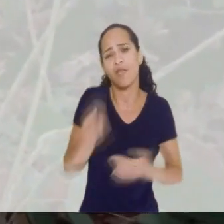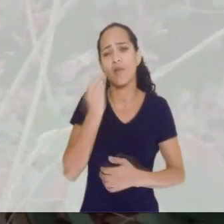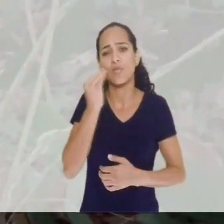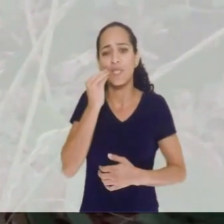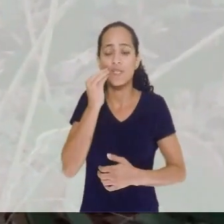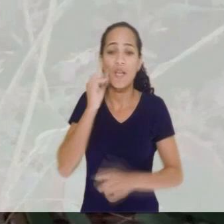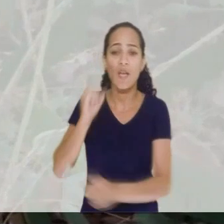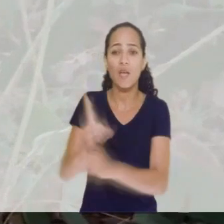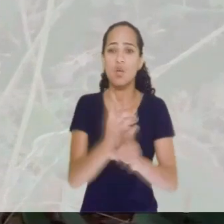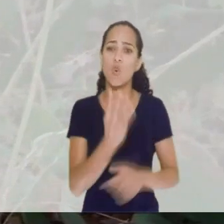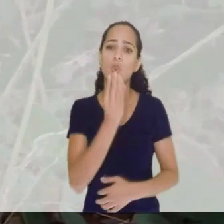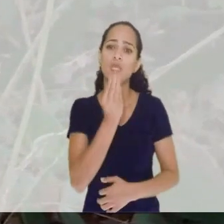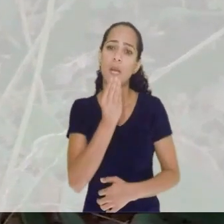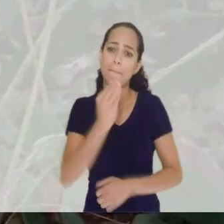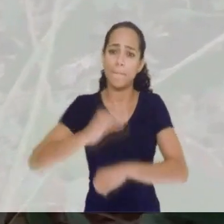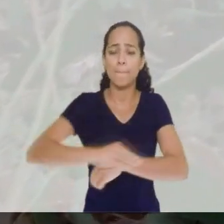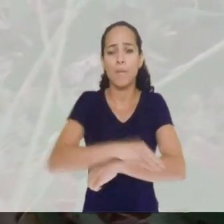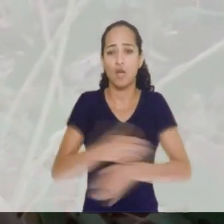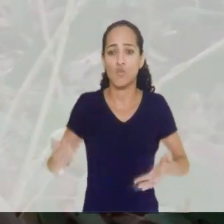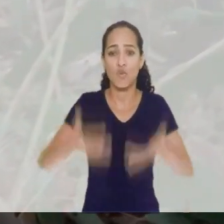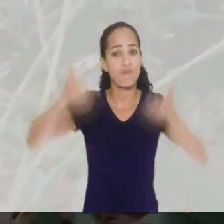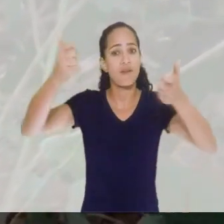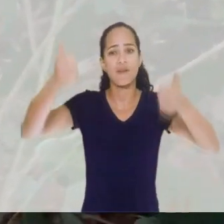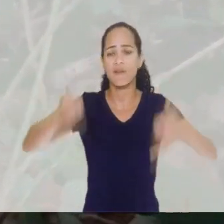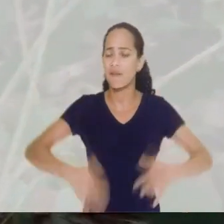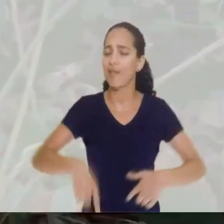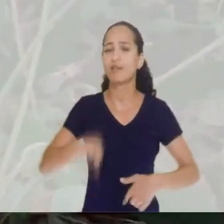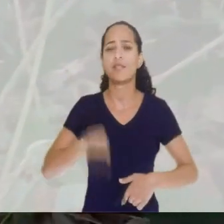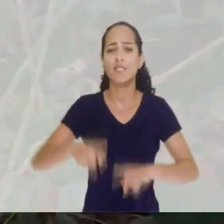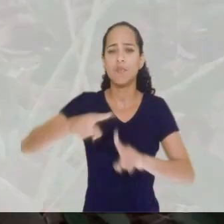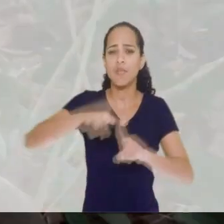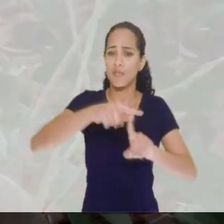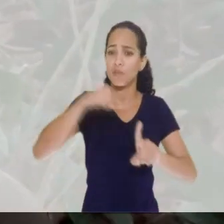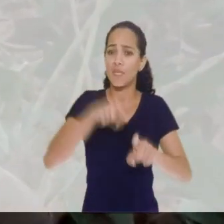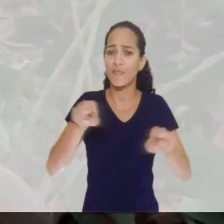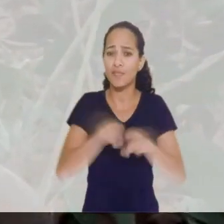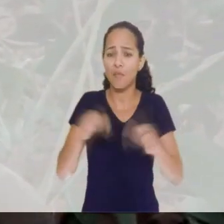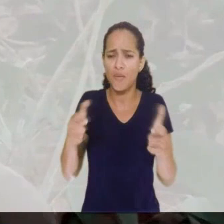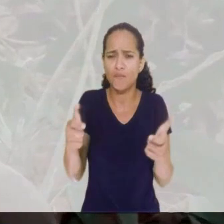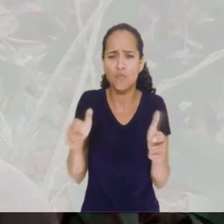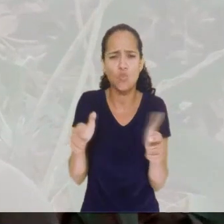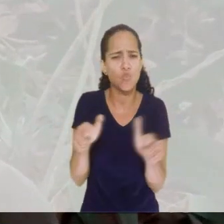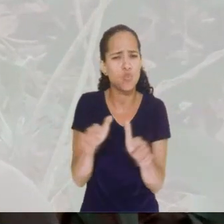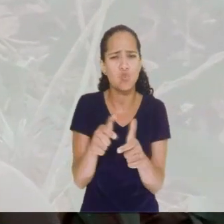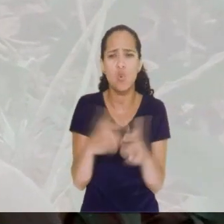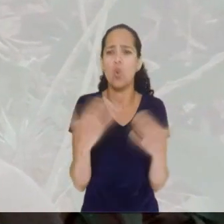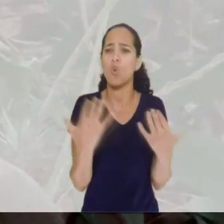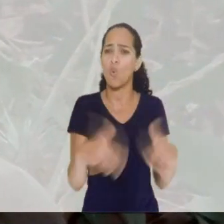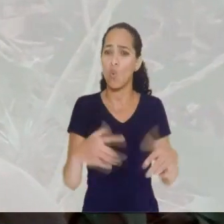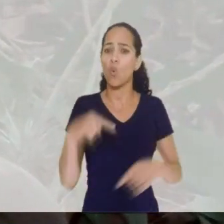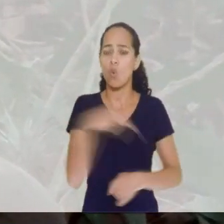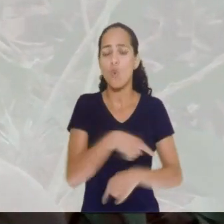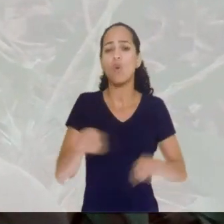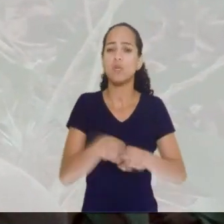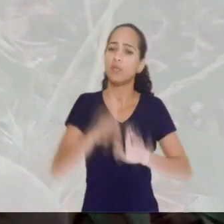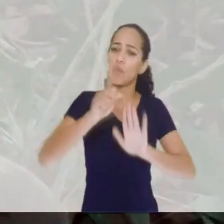se acha um macho hoje. E ele vai falar um pouquinho sobre o Melanophrynisco setiba, sobre o quão ameaçada a extinção é essa espécie e